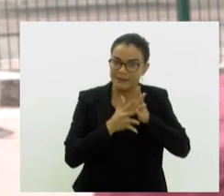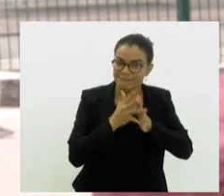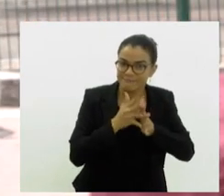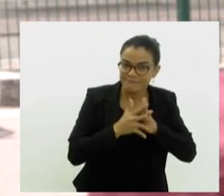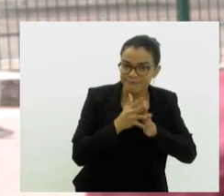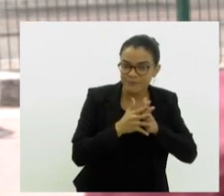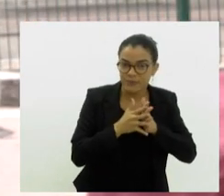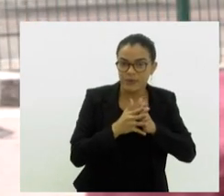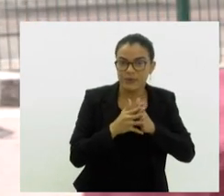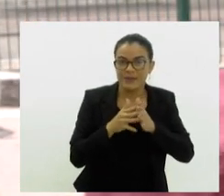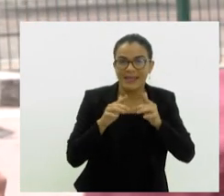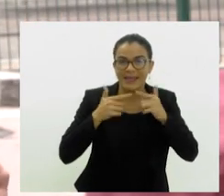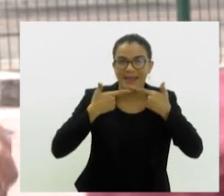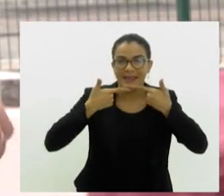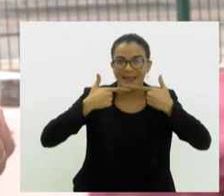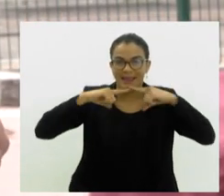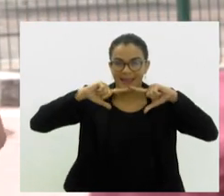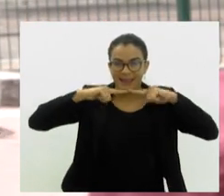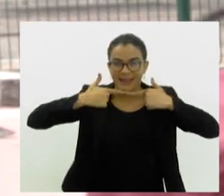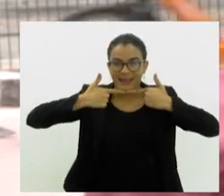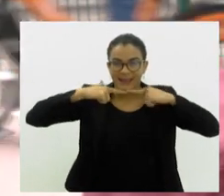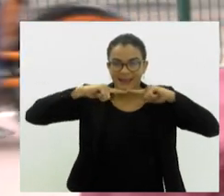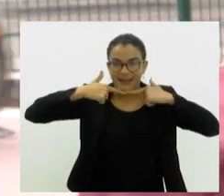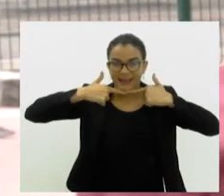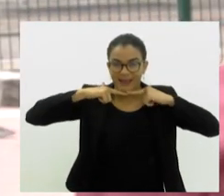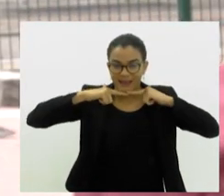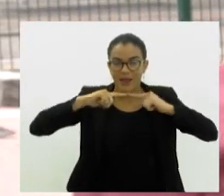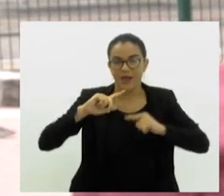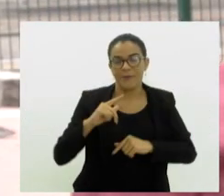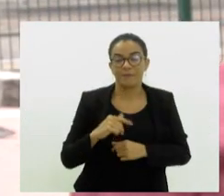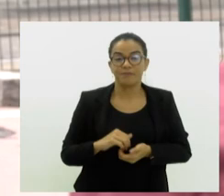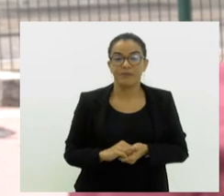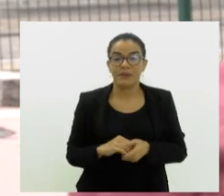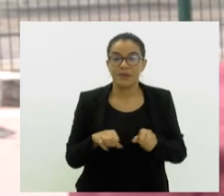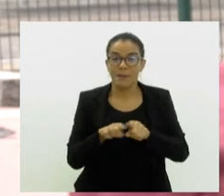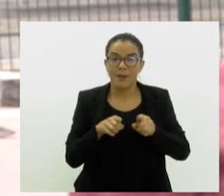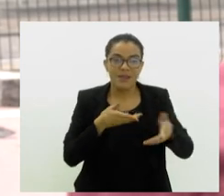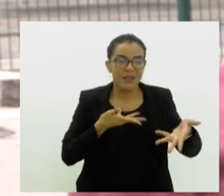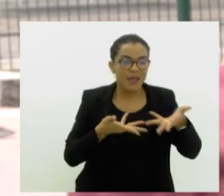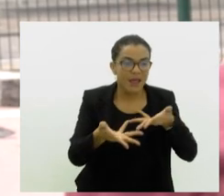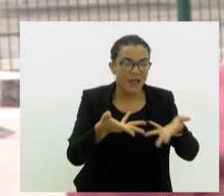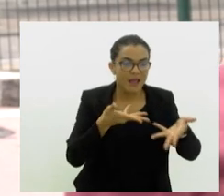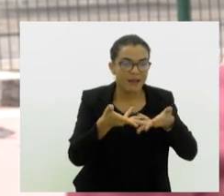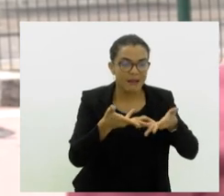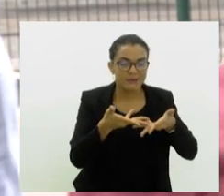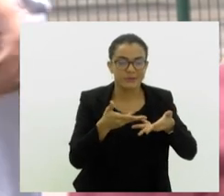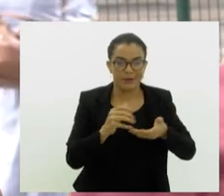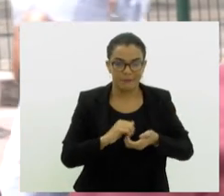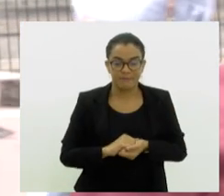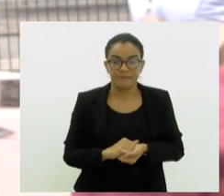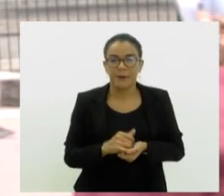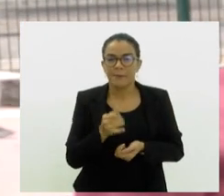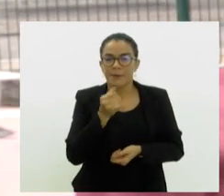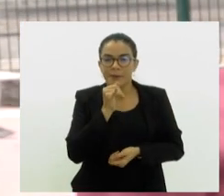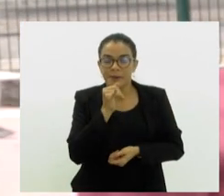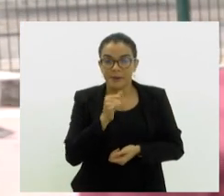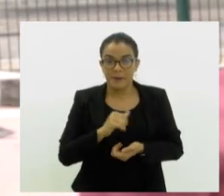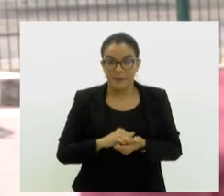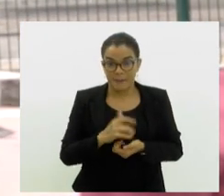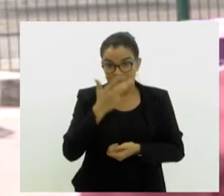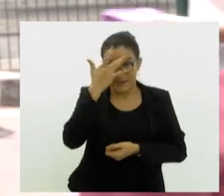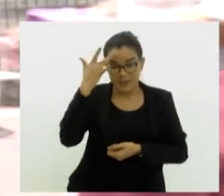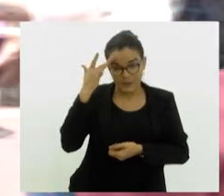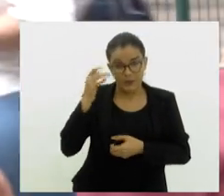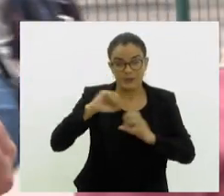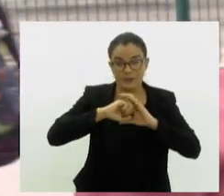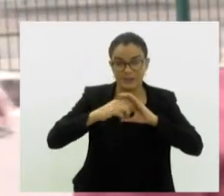questão de humor, consequentemente vai interferir na sua forma de se relacionar com seus fracassos. Por quê? A pessoa com síndrome